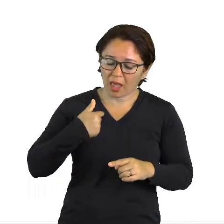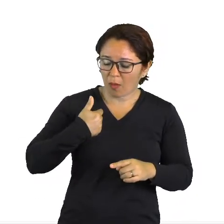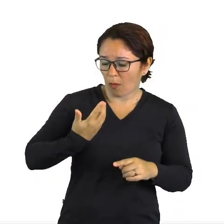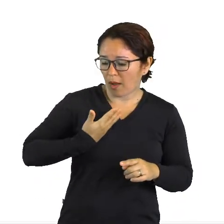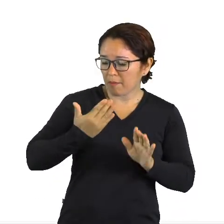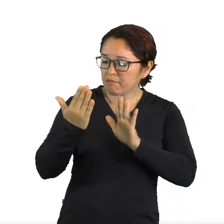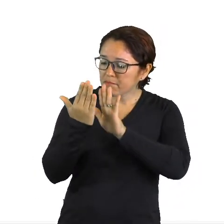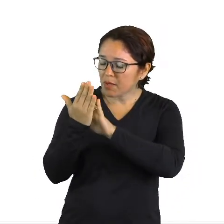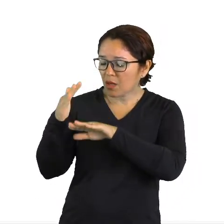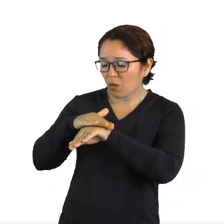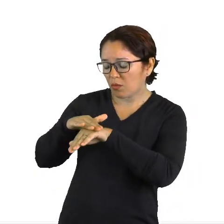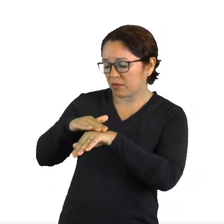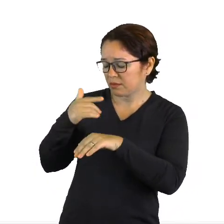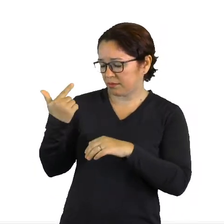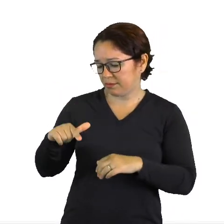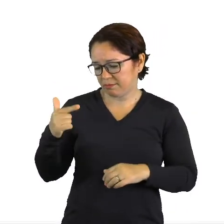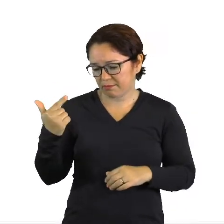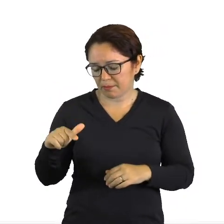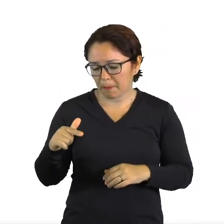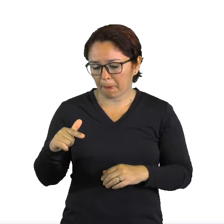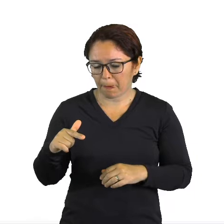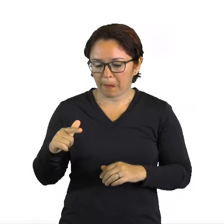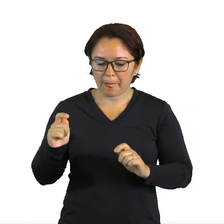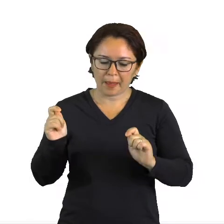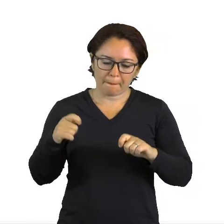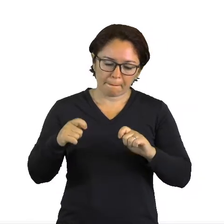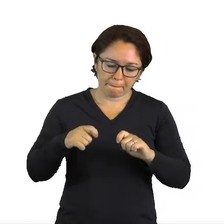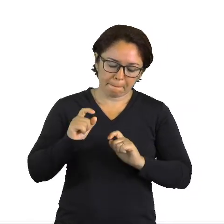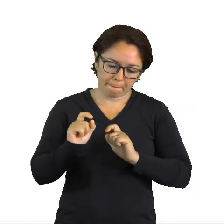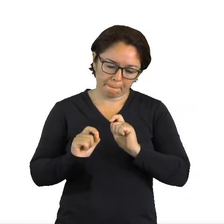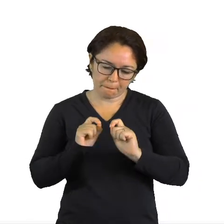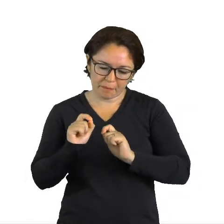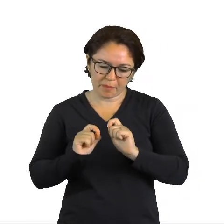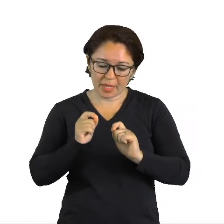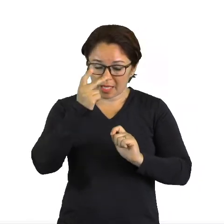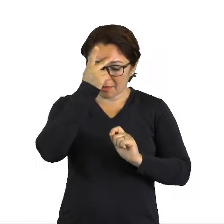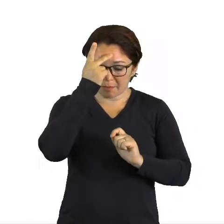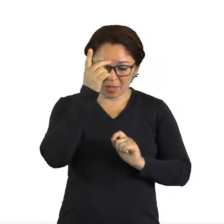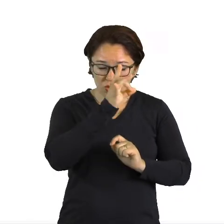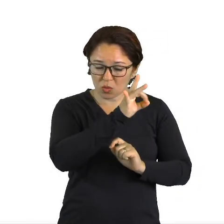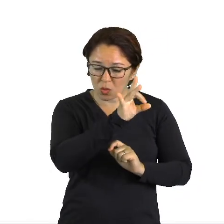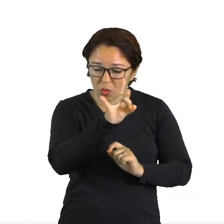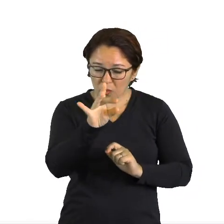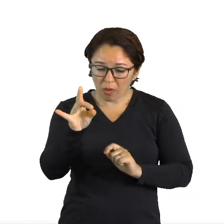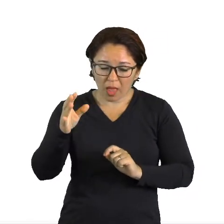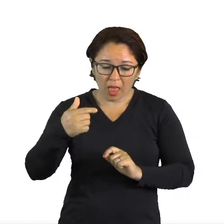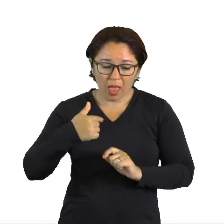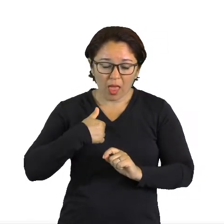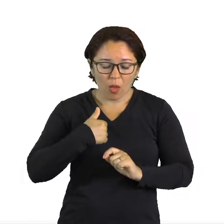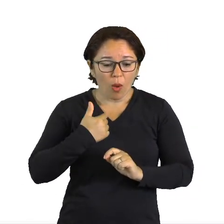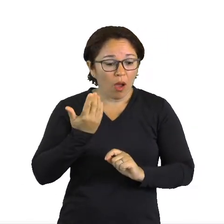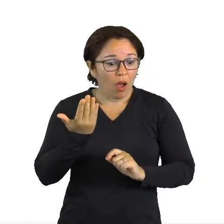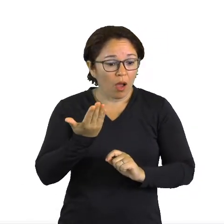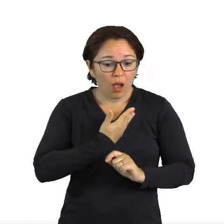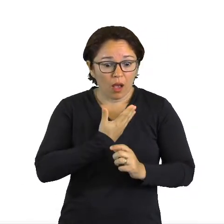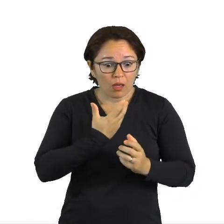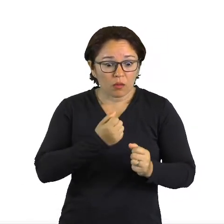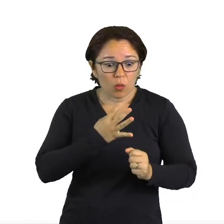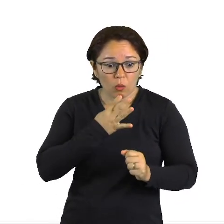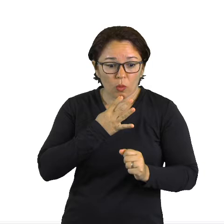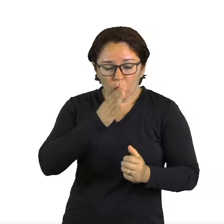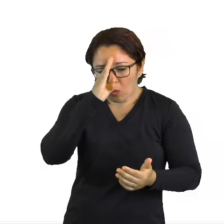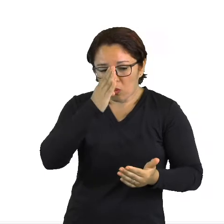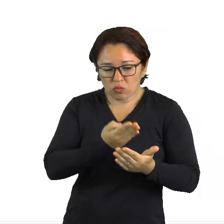culpa não confiarmos umas nas outras. De qualquer modo, é assim que as coisas são e não